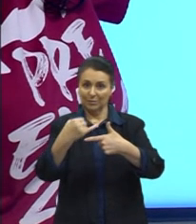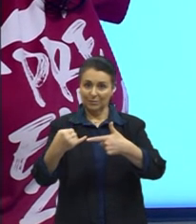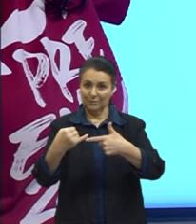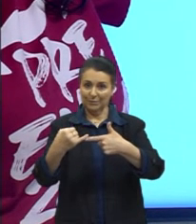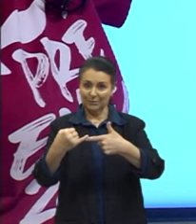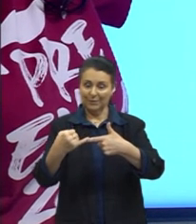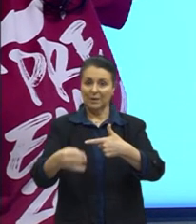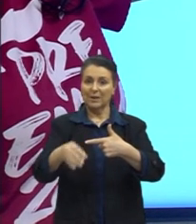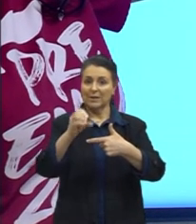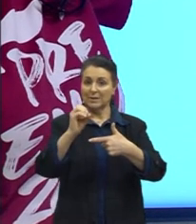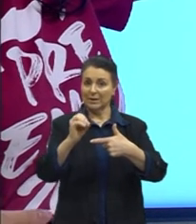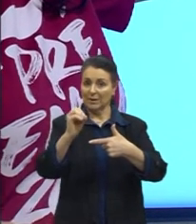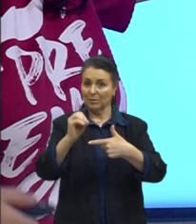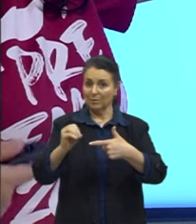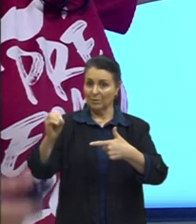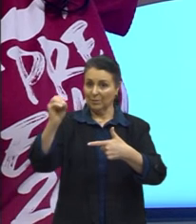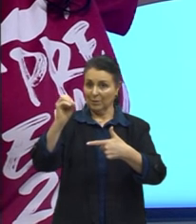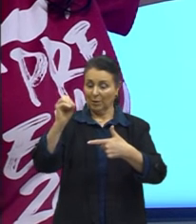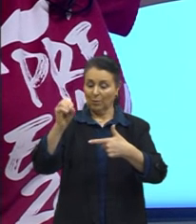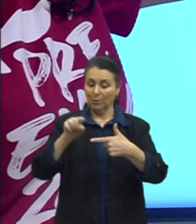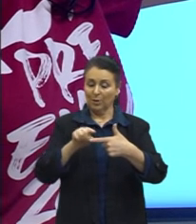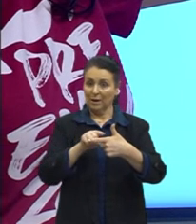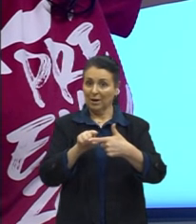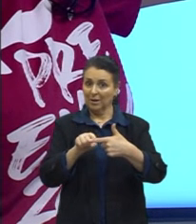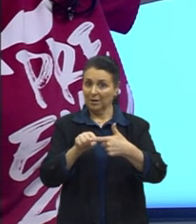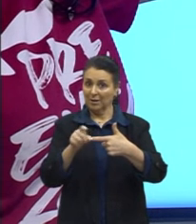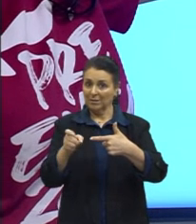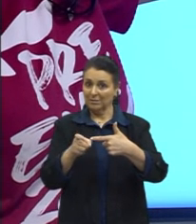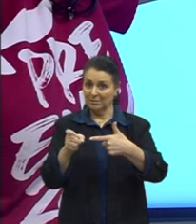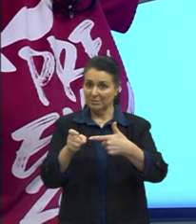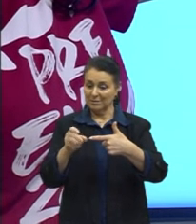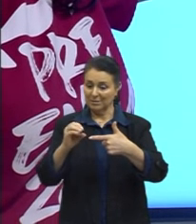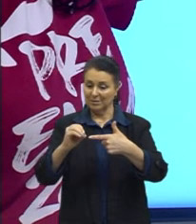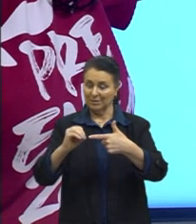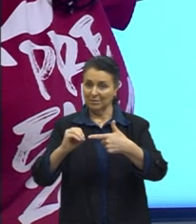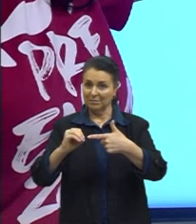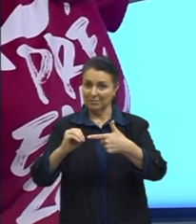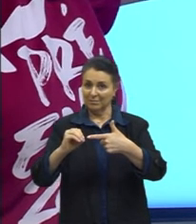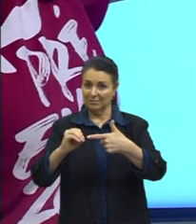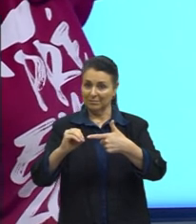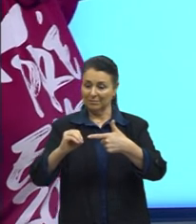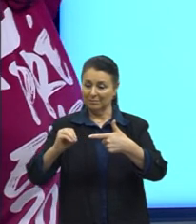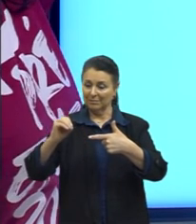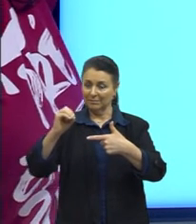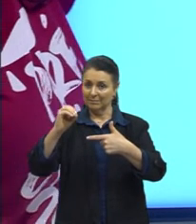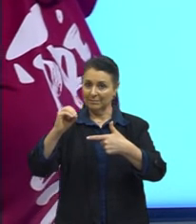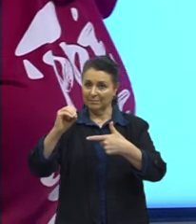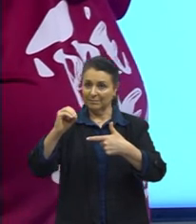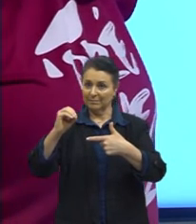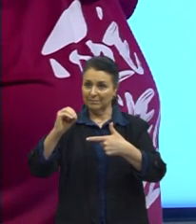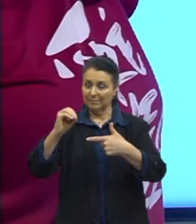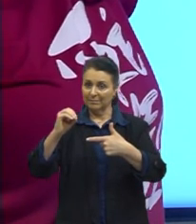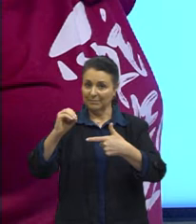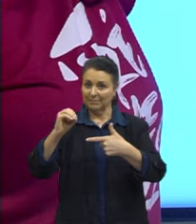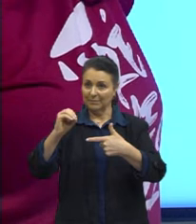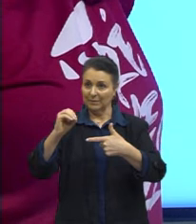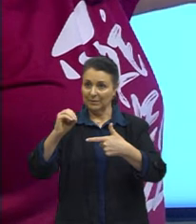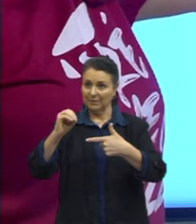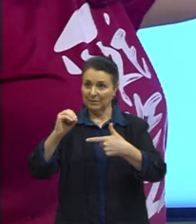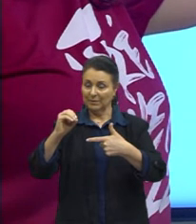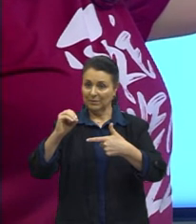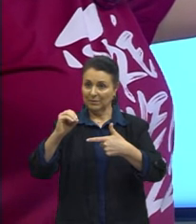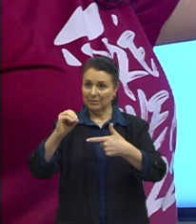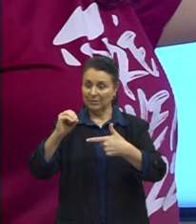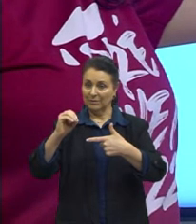graus em relação ao eixo X é justamente isso que quer dizer ó quando a gente vem Então